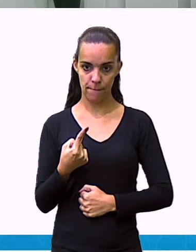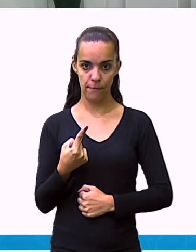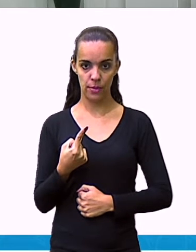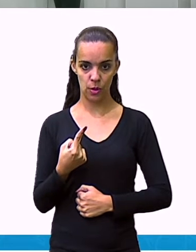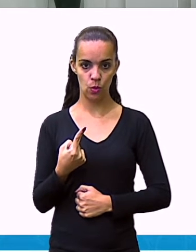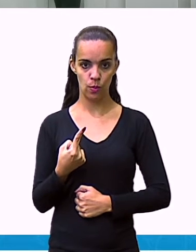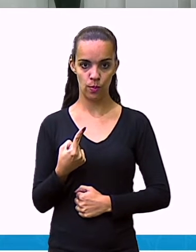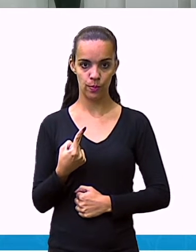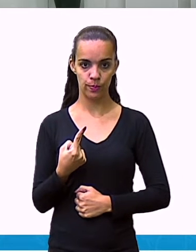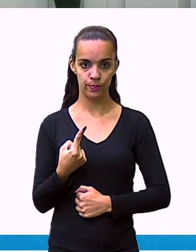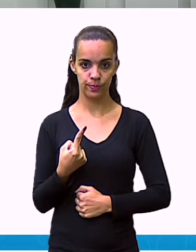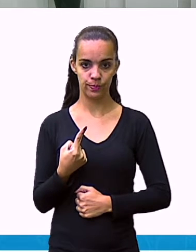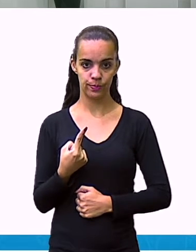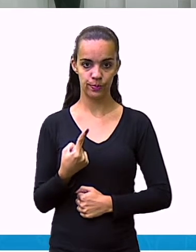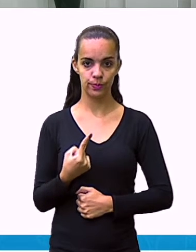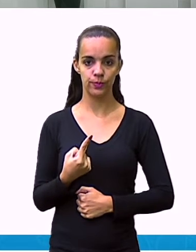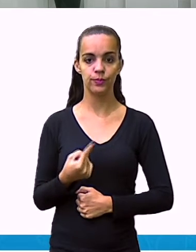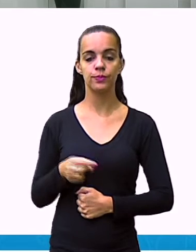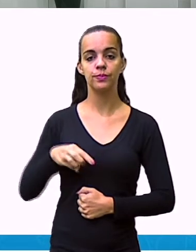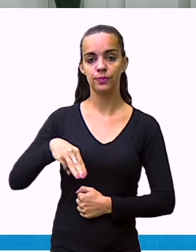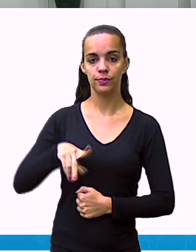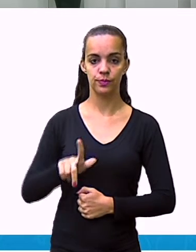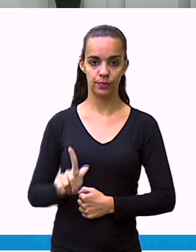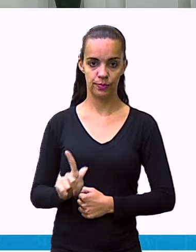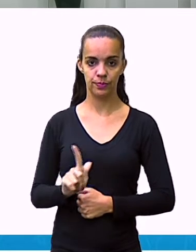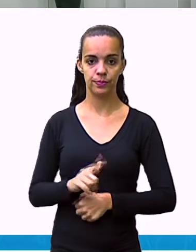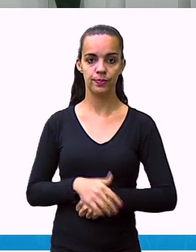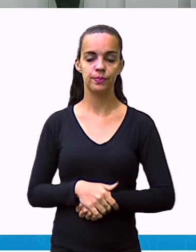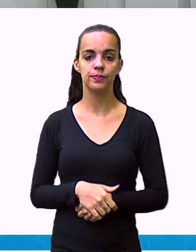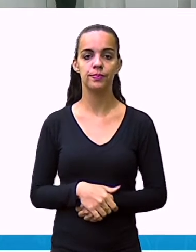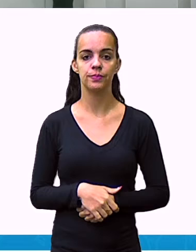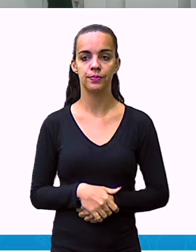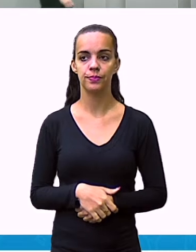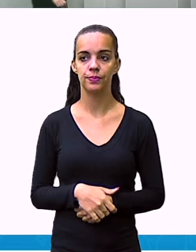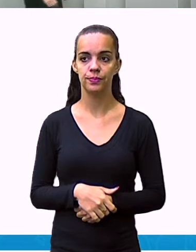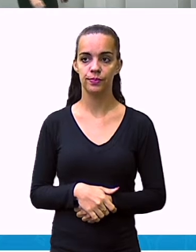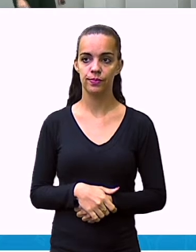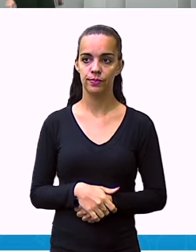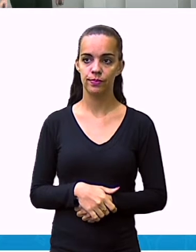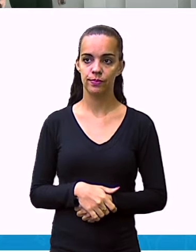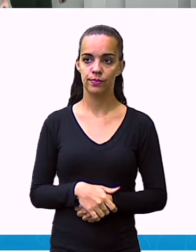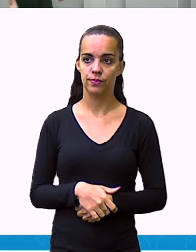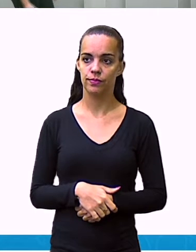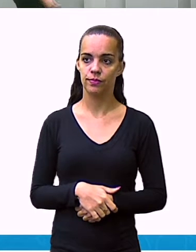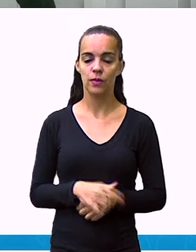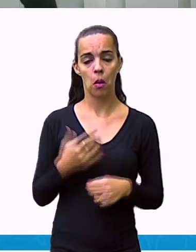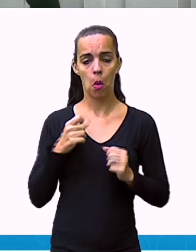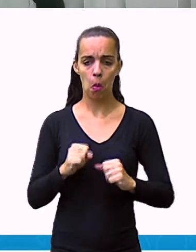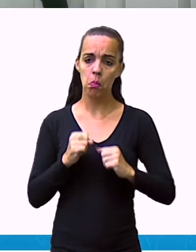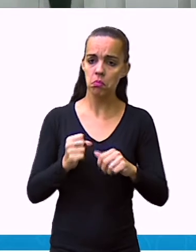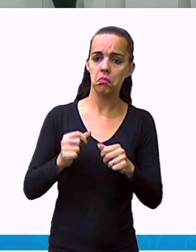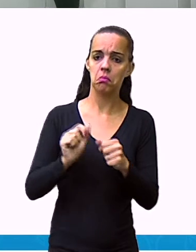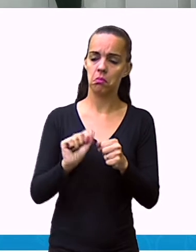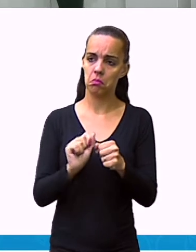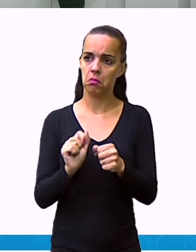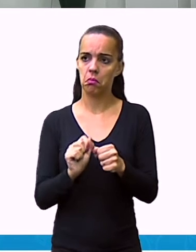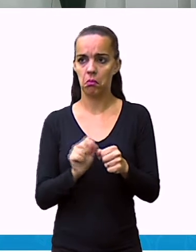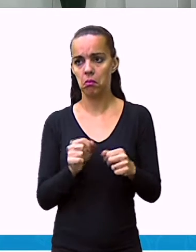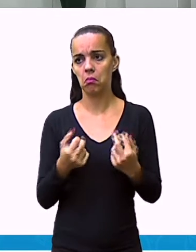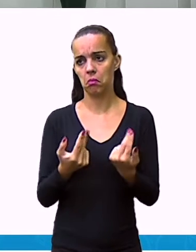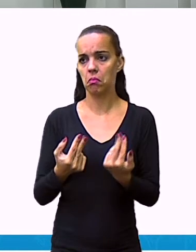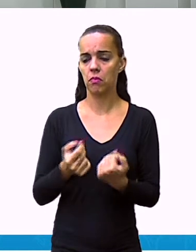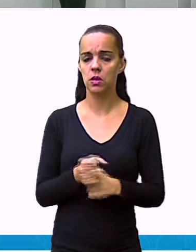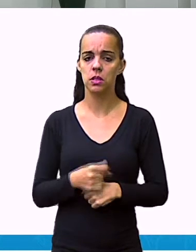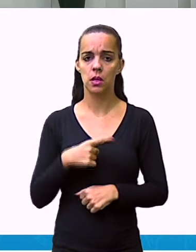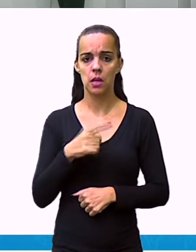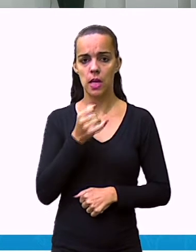vezes 100 miligramas bom então aqui eu poderia fazer Olha eu vou repetir